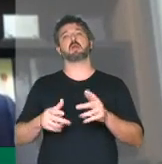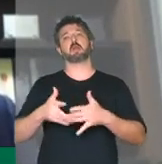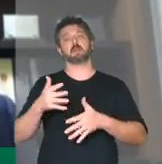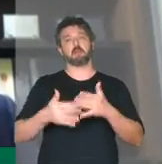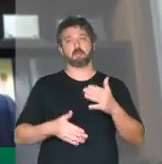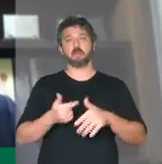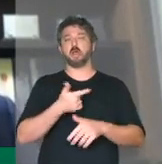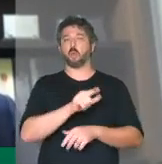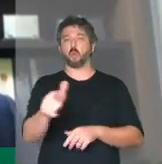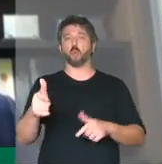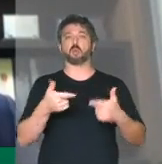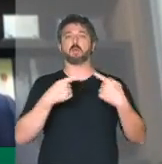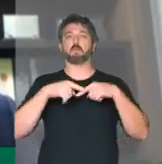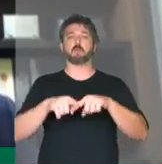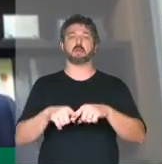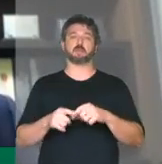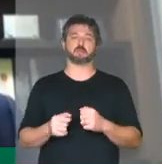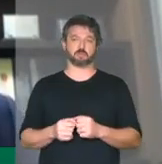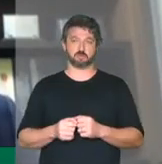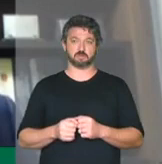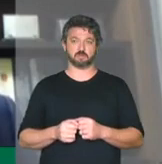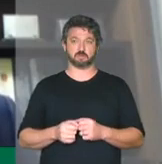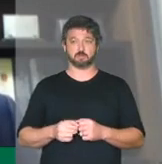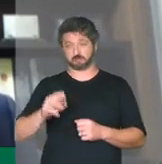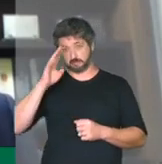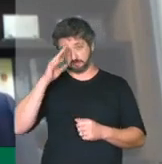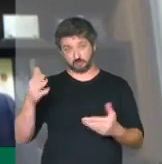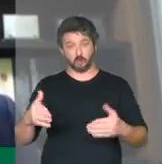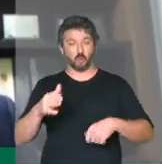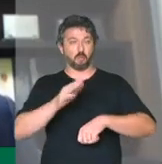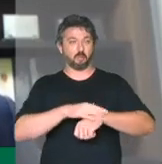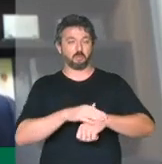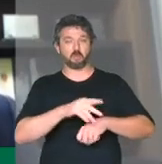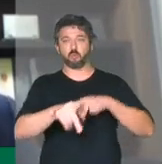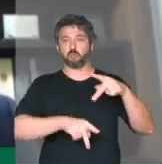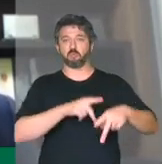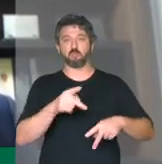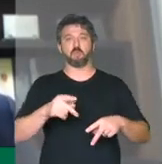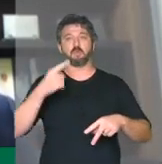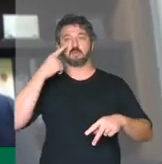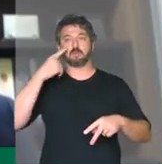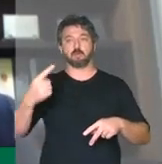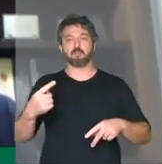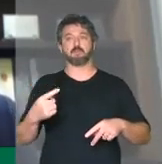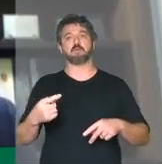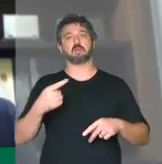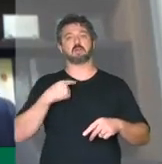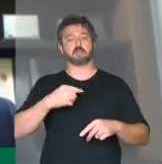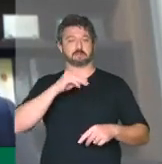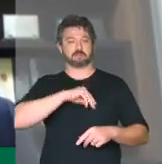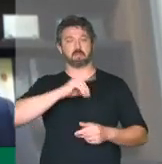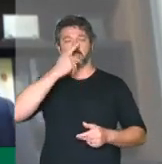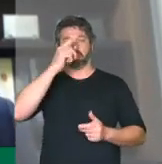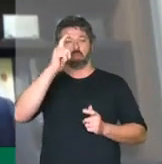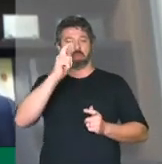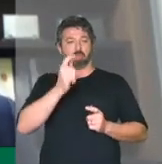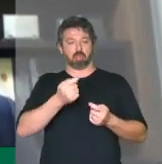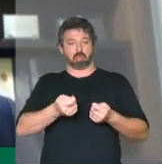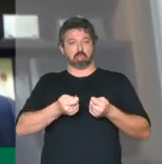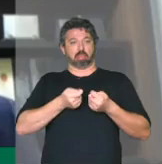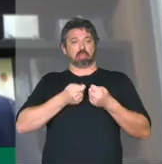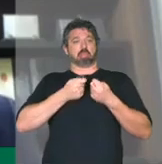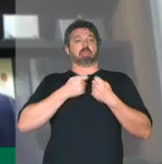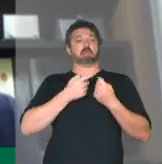a outros créditos, justamente agora em que a população observa um achatamento de sua renda.